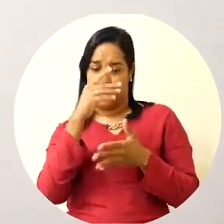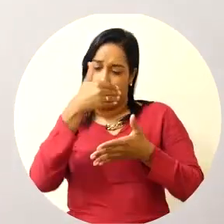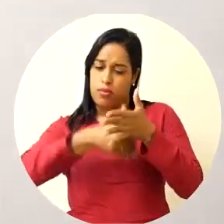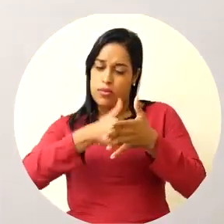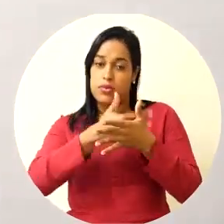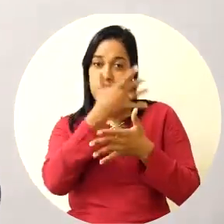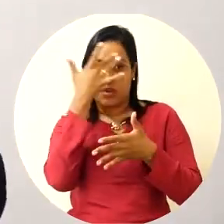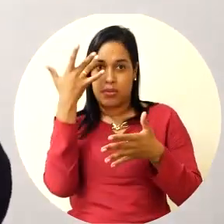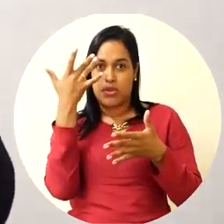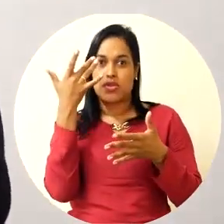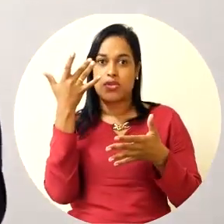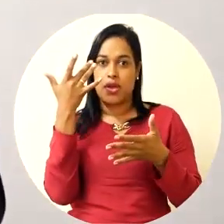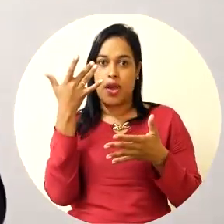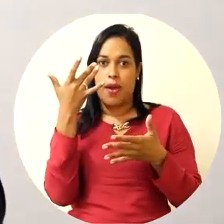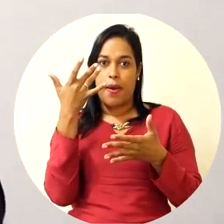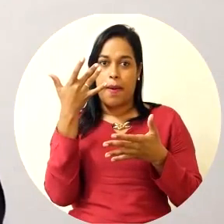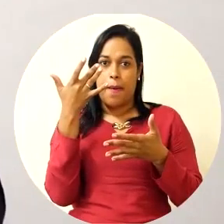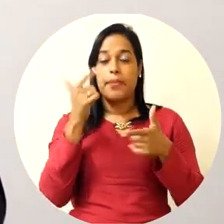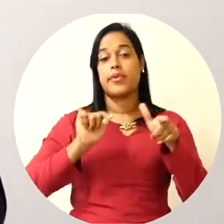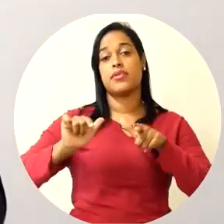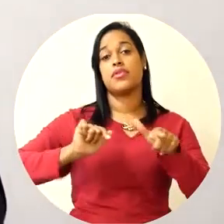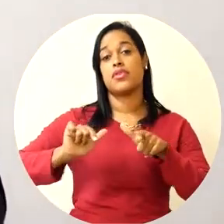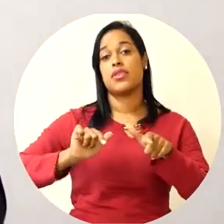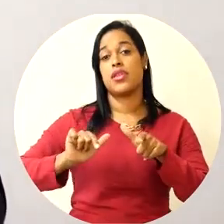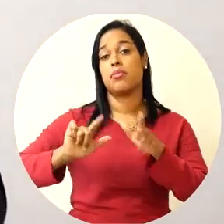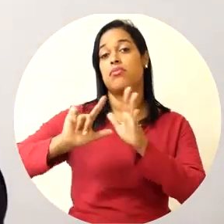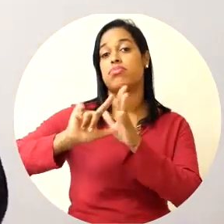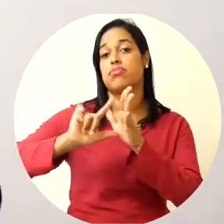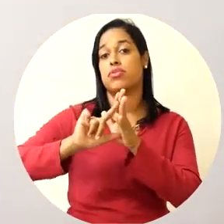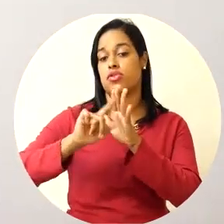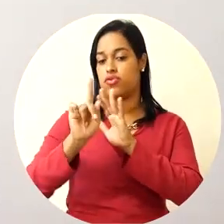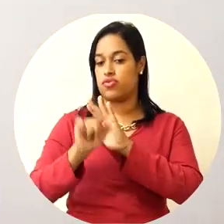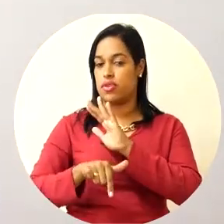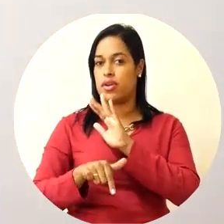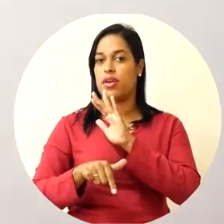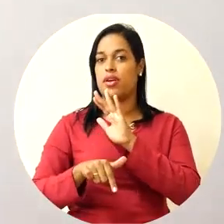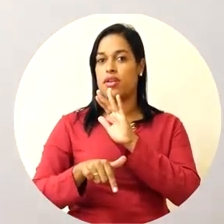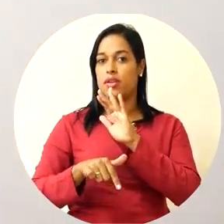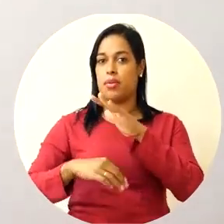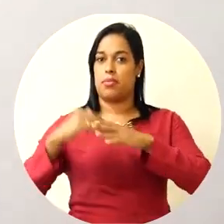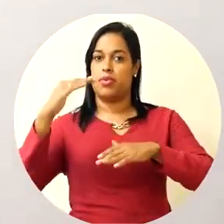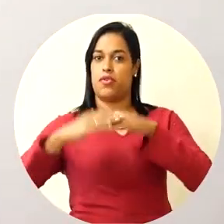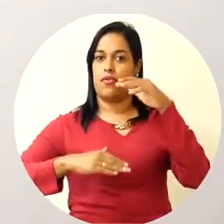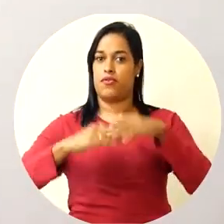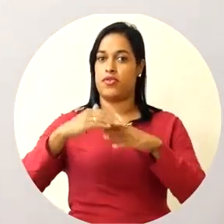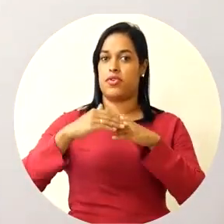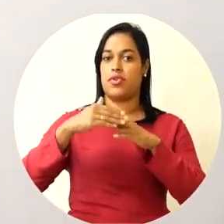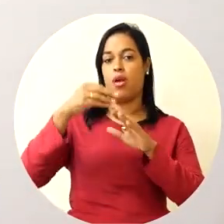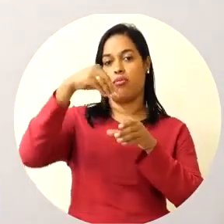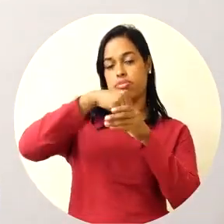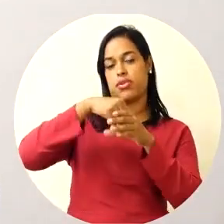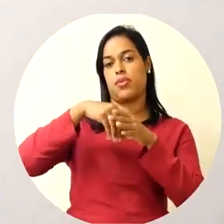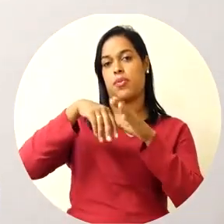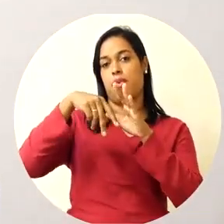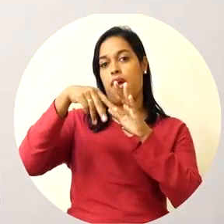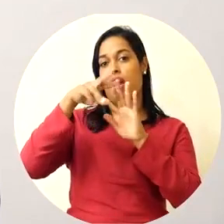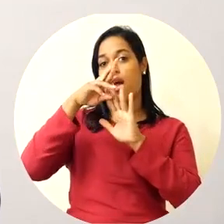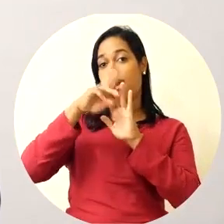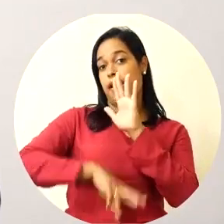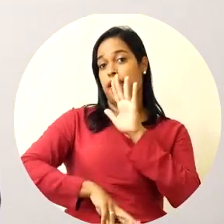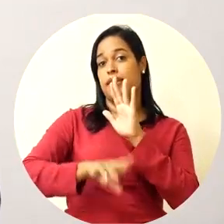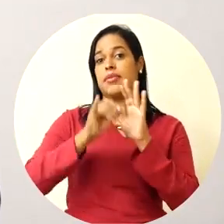você contrata uma pessoa para o comércio, não cabe ao empregador colocar uma